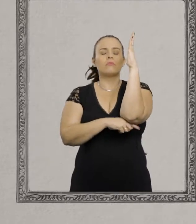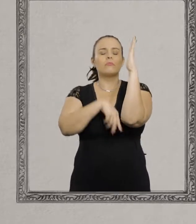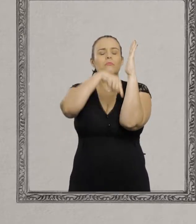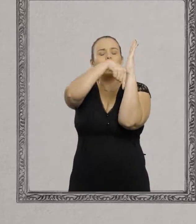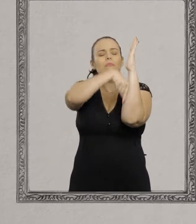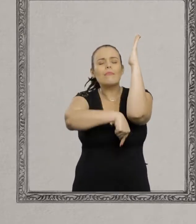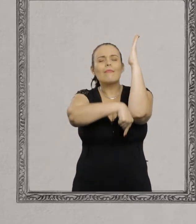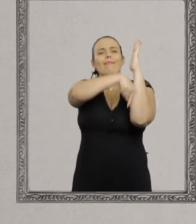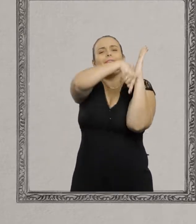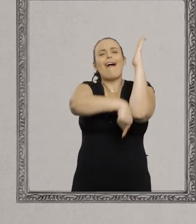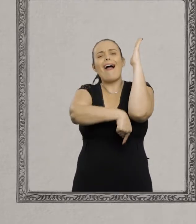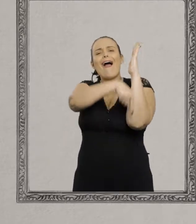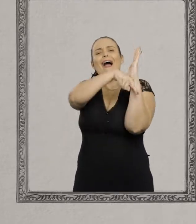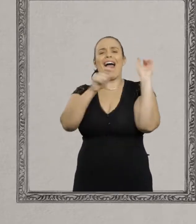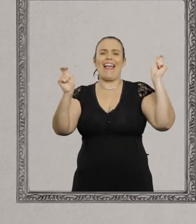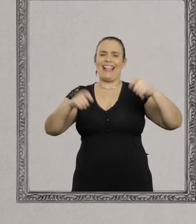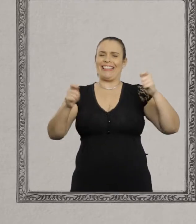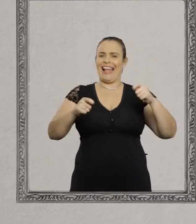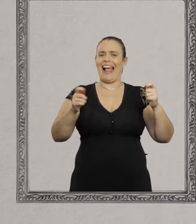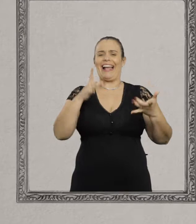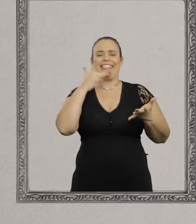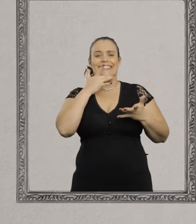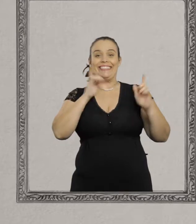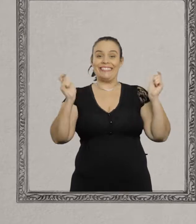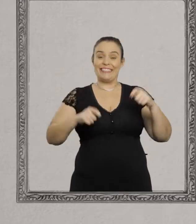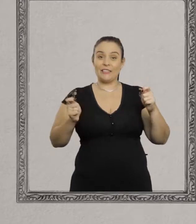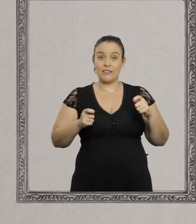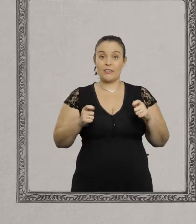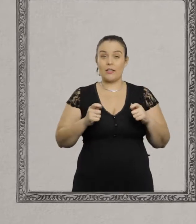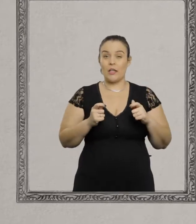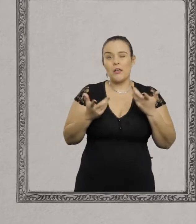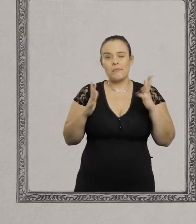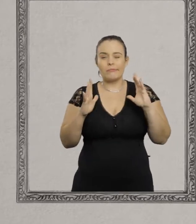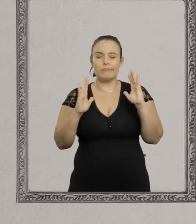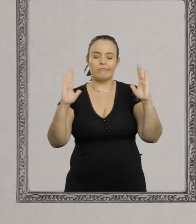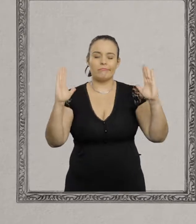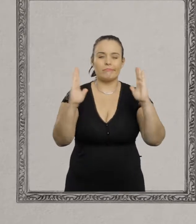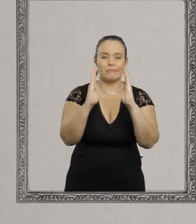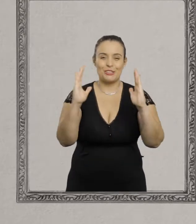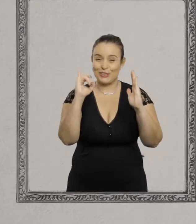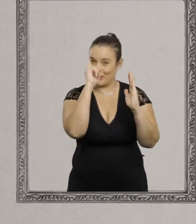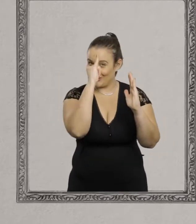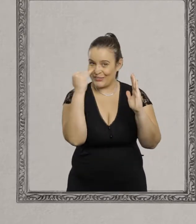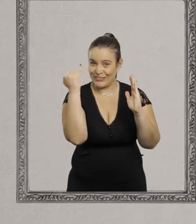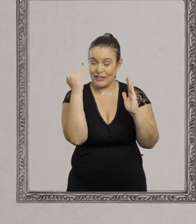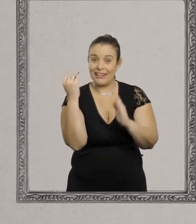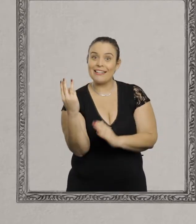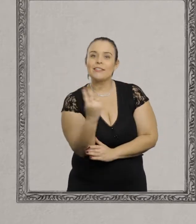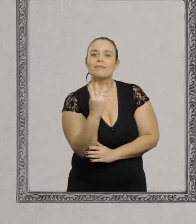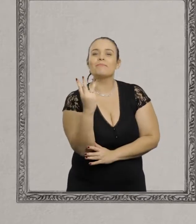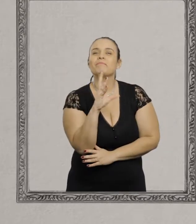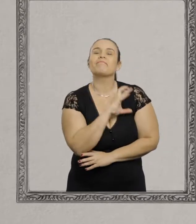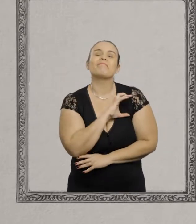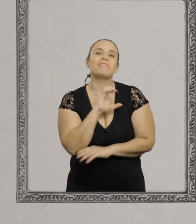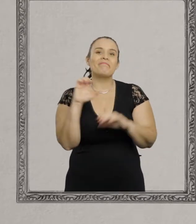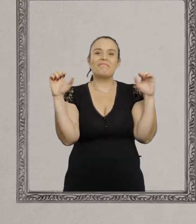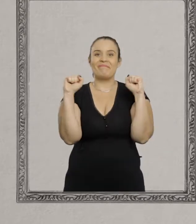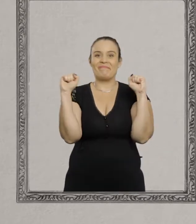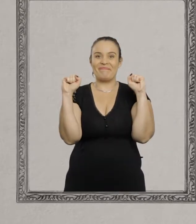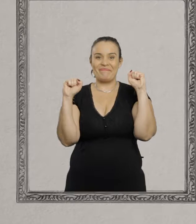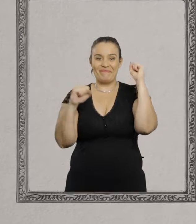tentativa. Peter teve que arrumar um pouco a árvore de João. Os três amaram a casa embaixo da